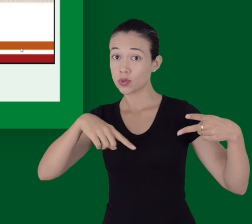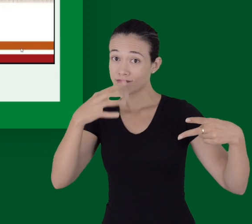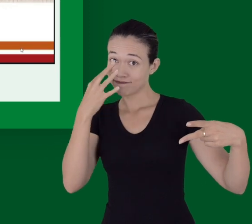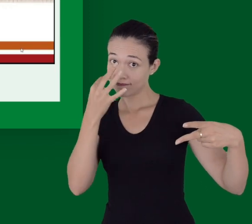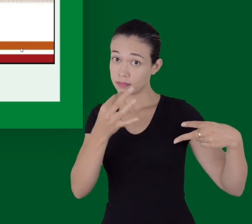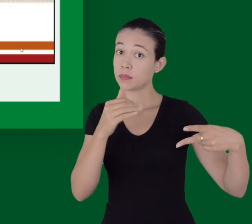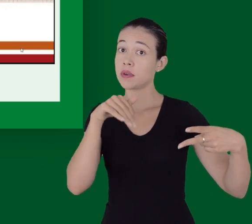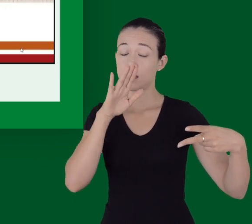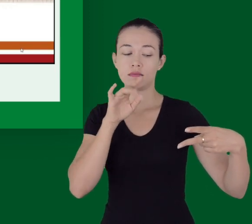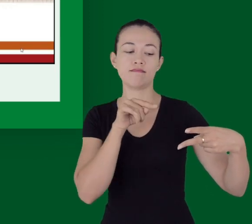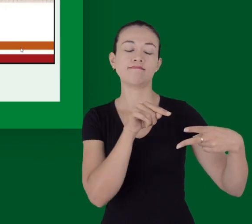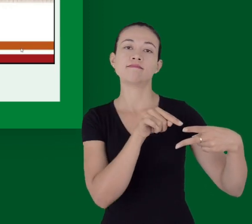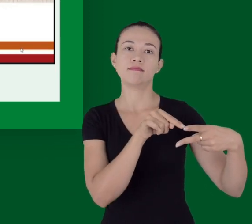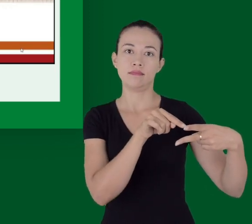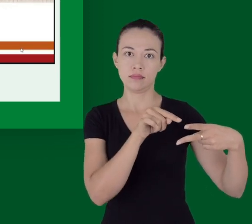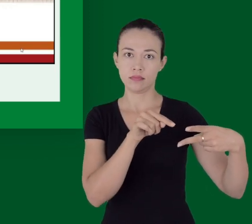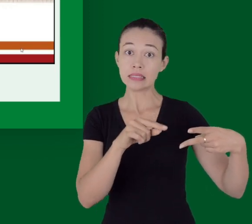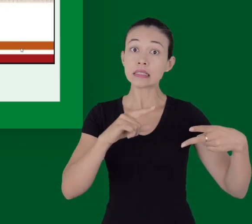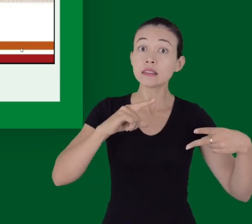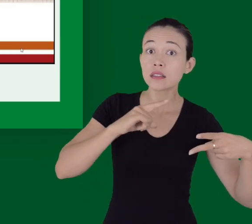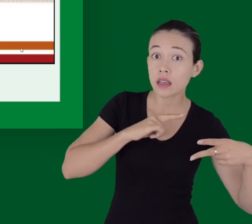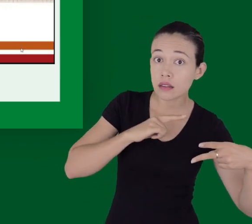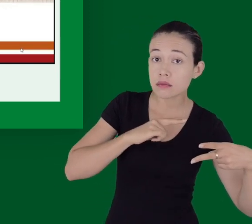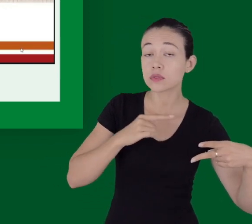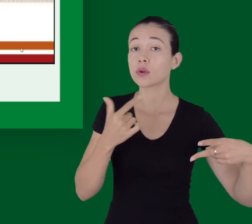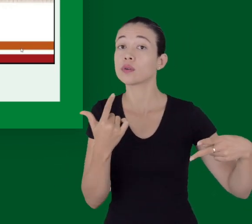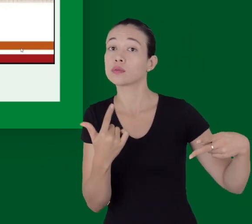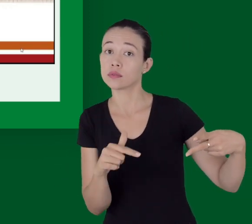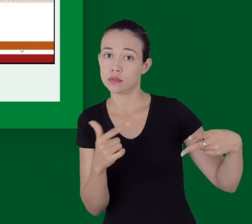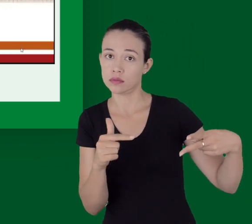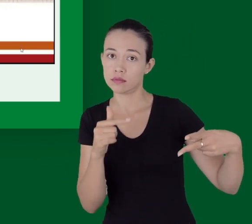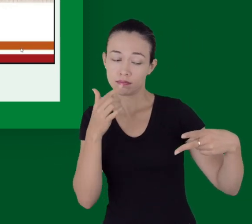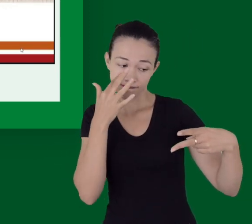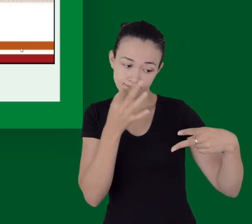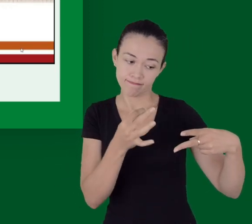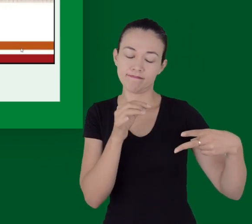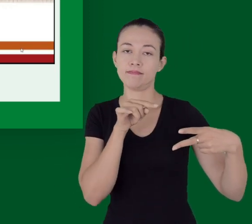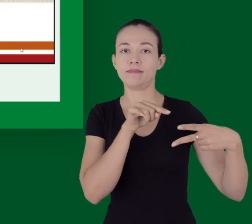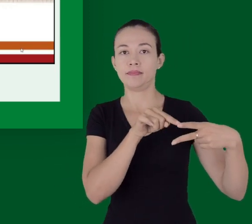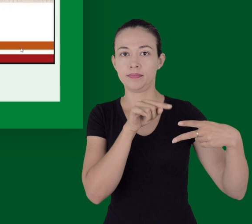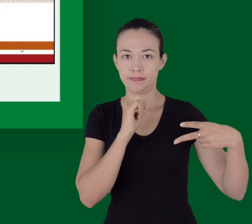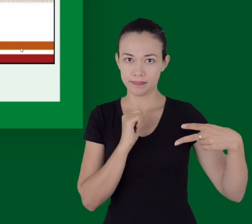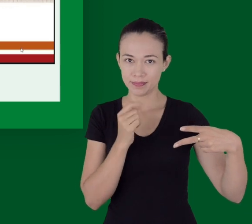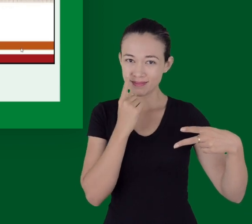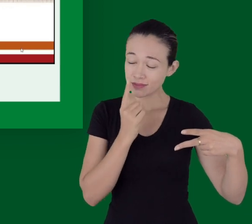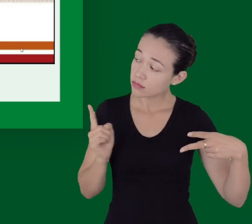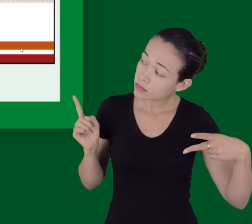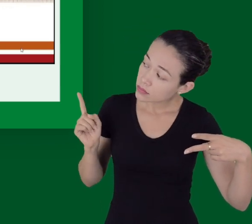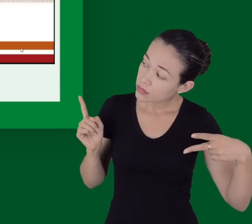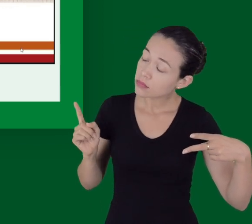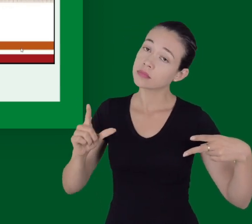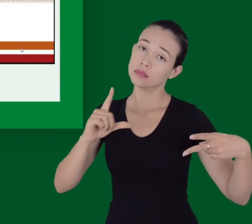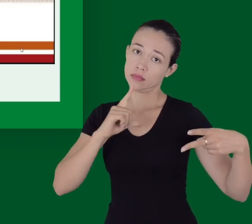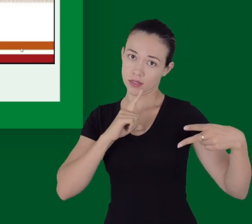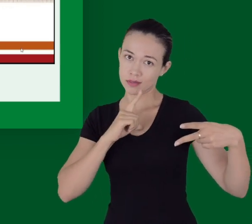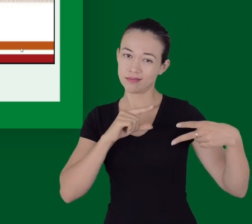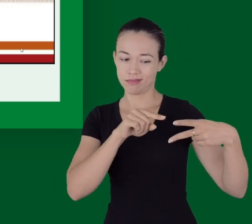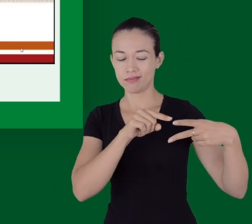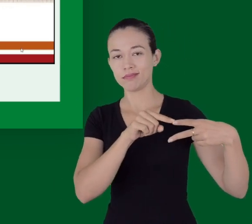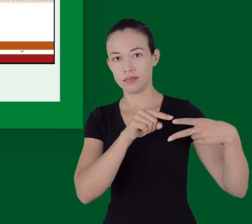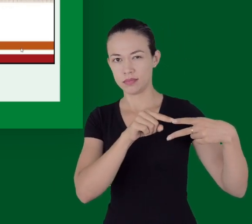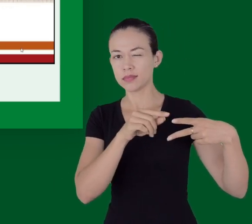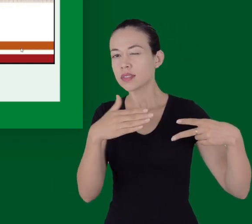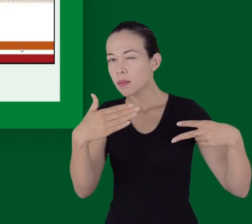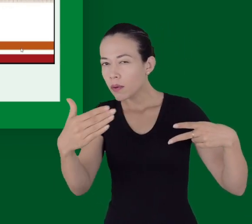infra, você vai procurar o supra. Tem supra? É com supra. Não tem supra? É sem supra, tá? Esse caso aí tem um supra de